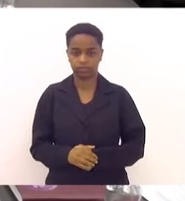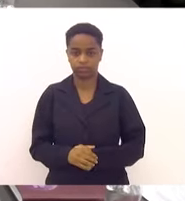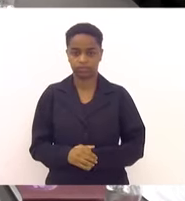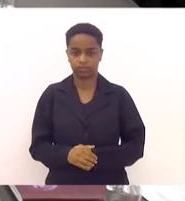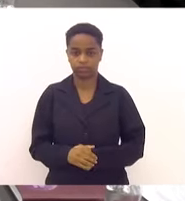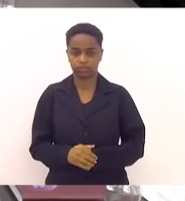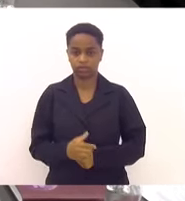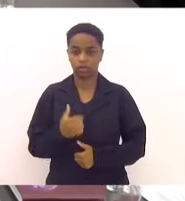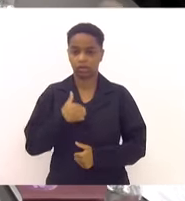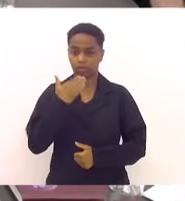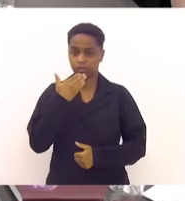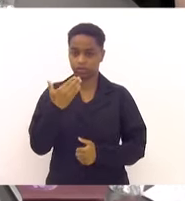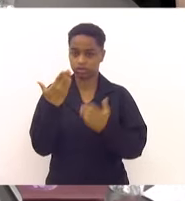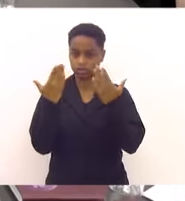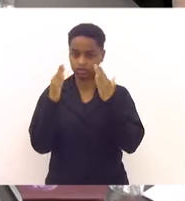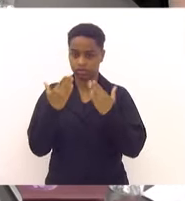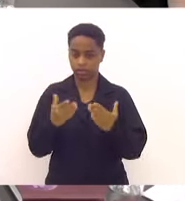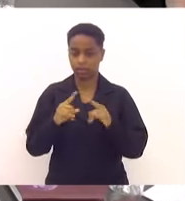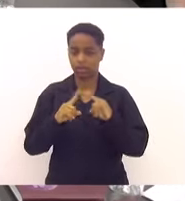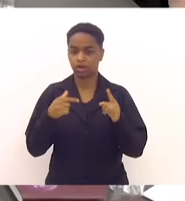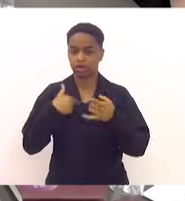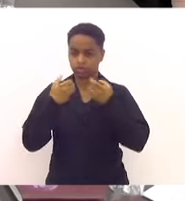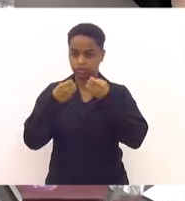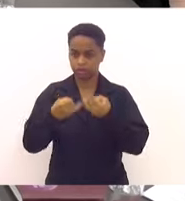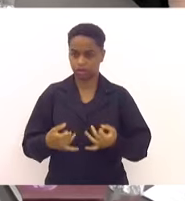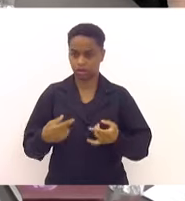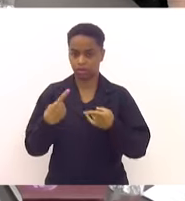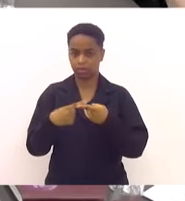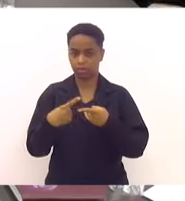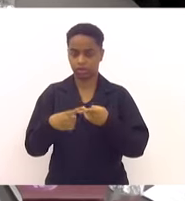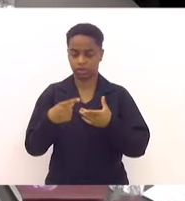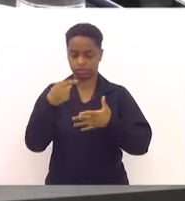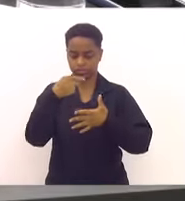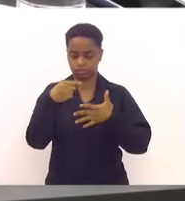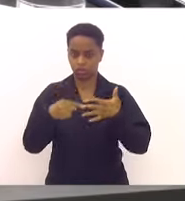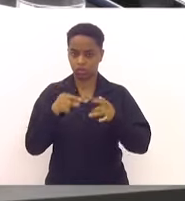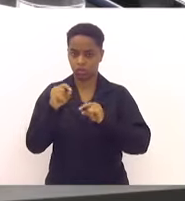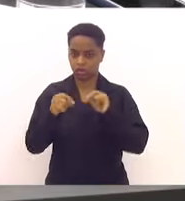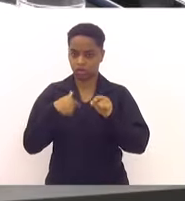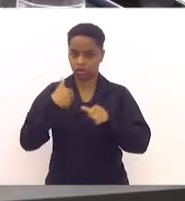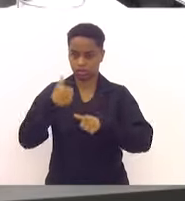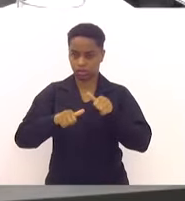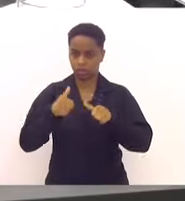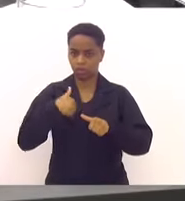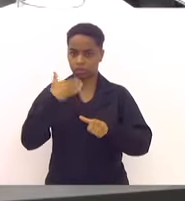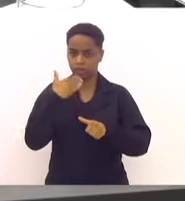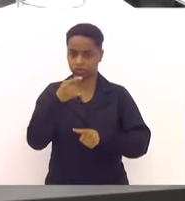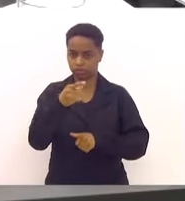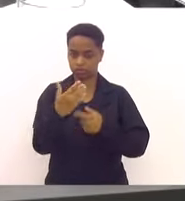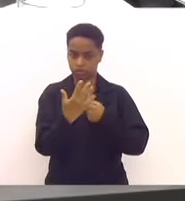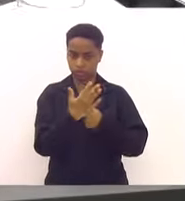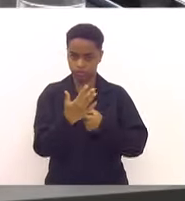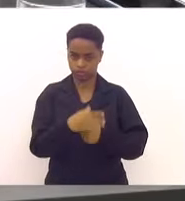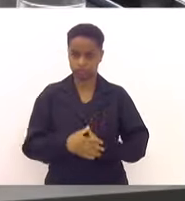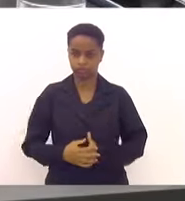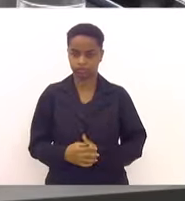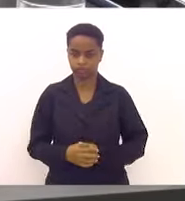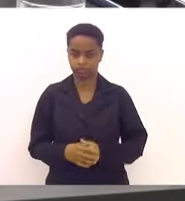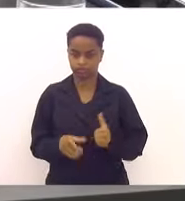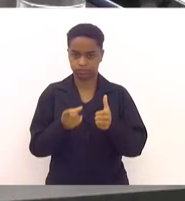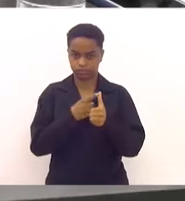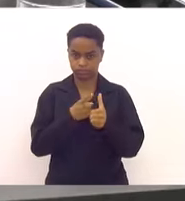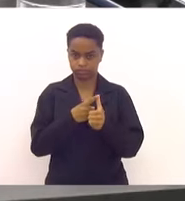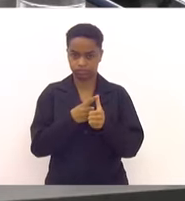eu vou pedir vista, Vossa Excelência, mas já vou explicar os pontos que eu vou verificar e peço seu auxílio. É o seguinte,